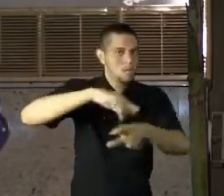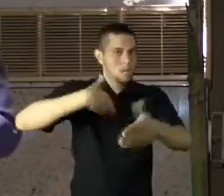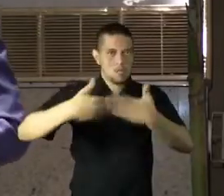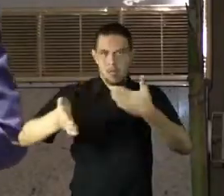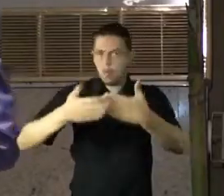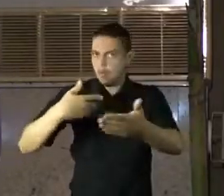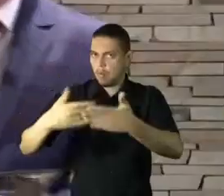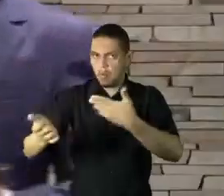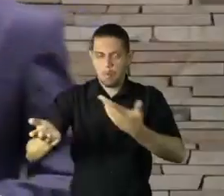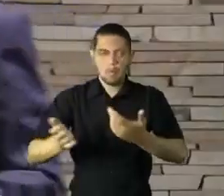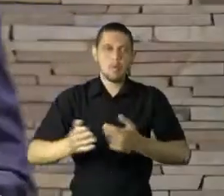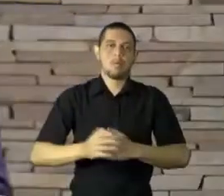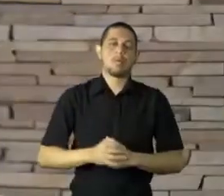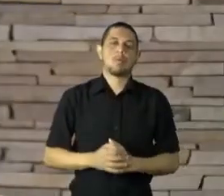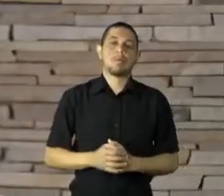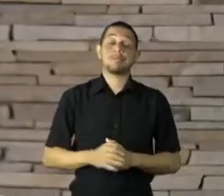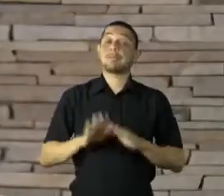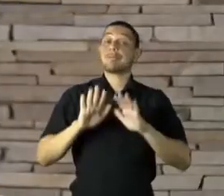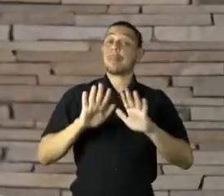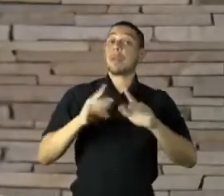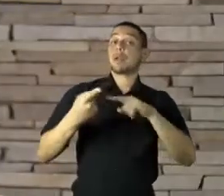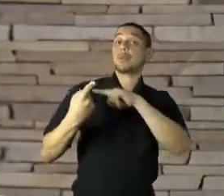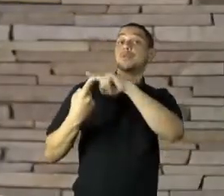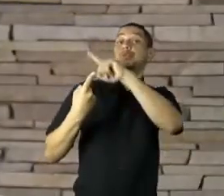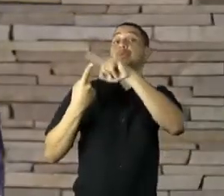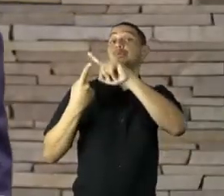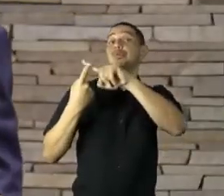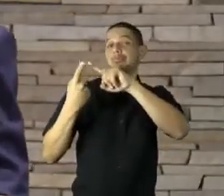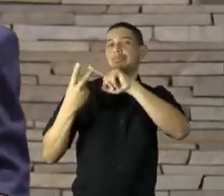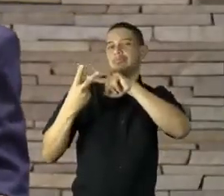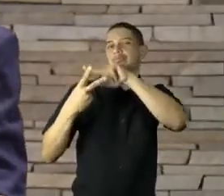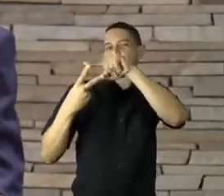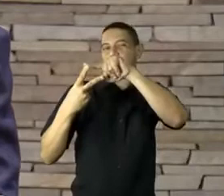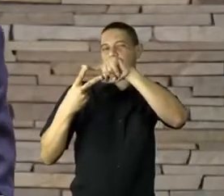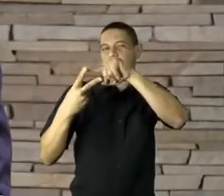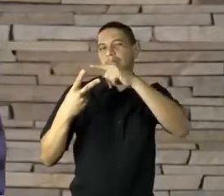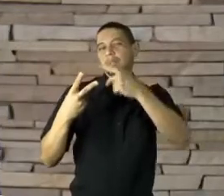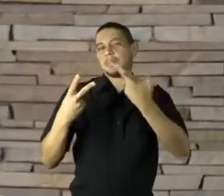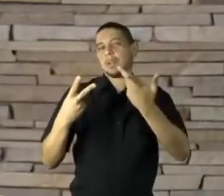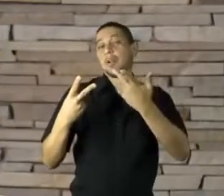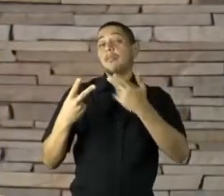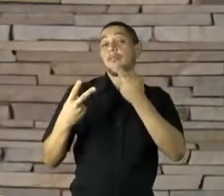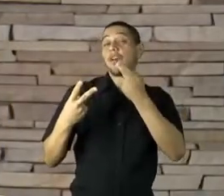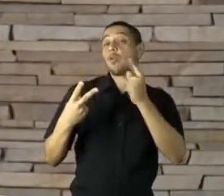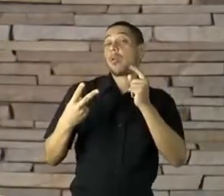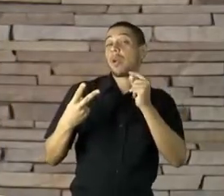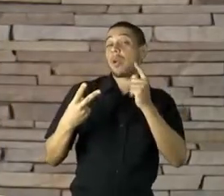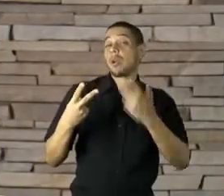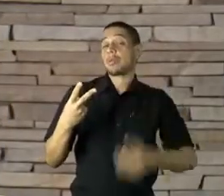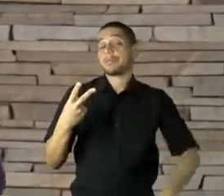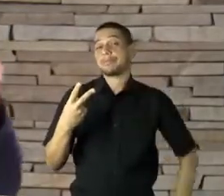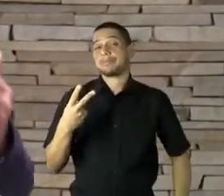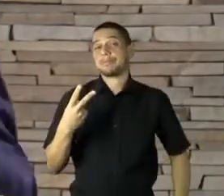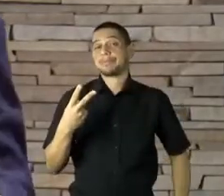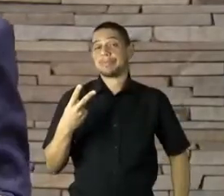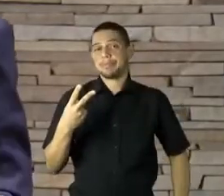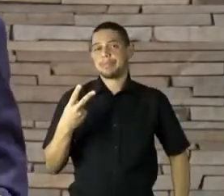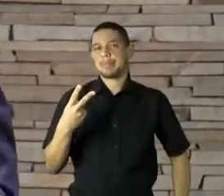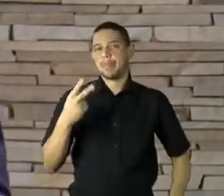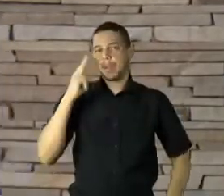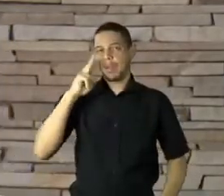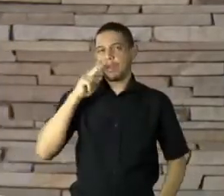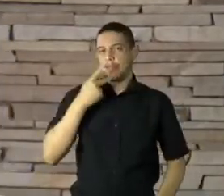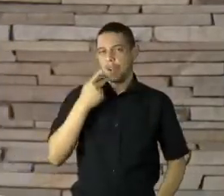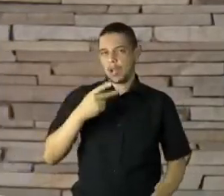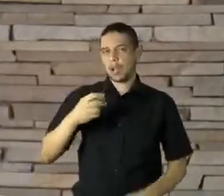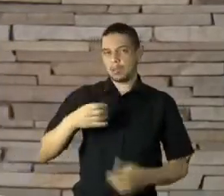estejamos vivendo Oi para o segundo modo de pensamento o segundo modelo é esse que nós mencionamos na